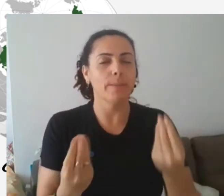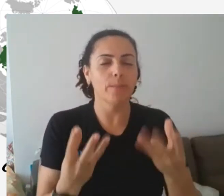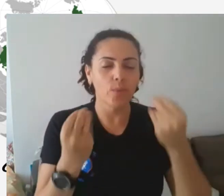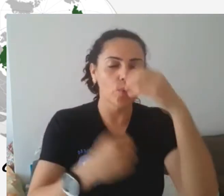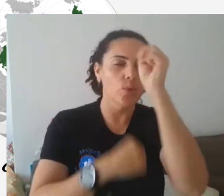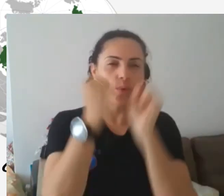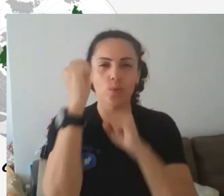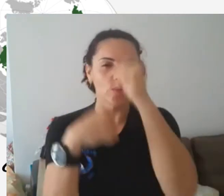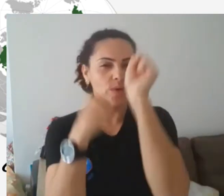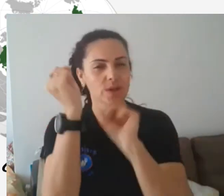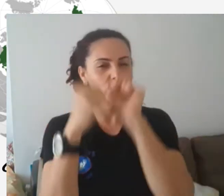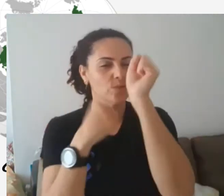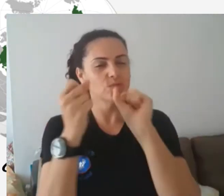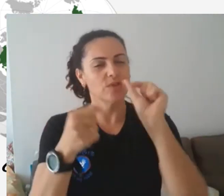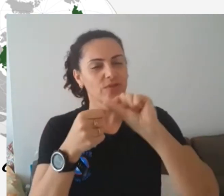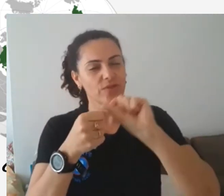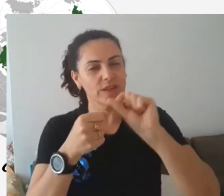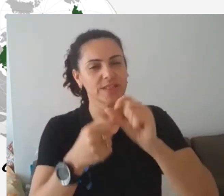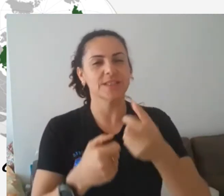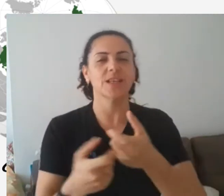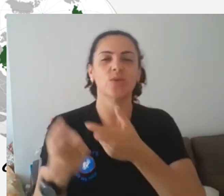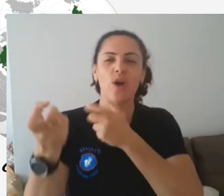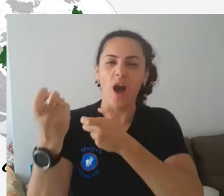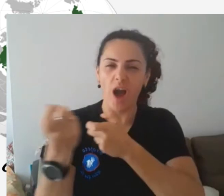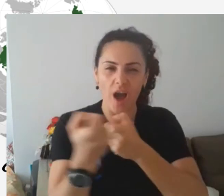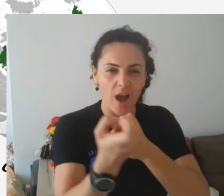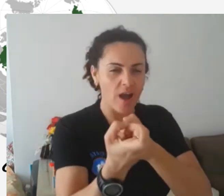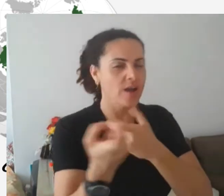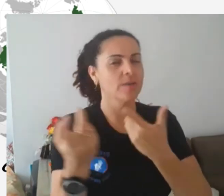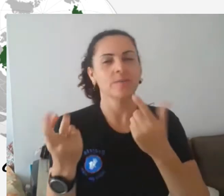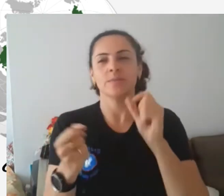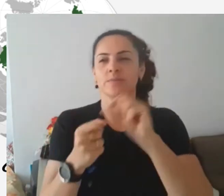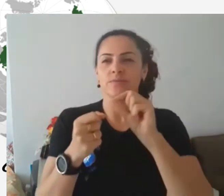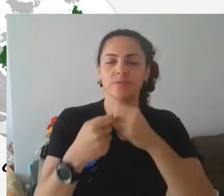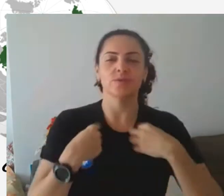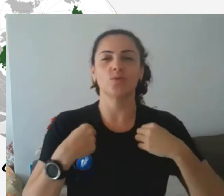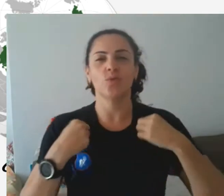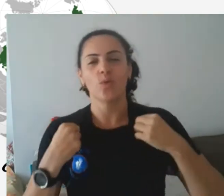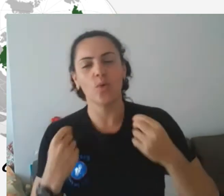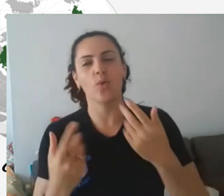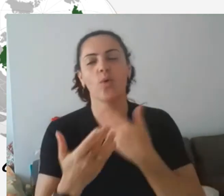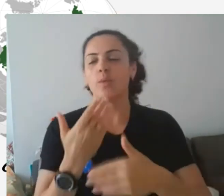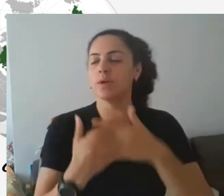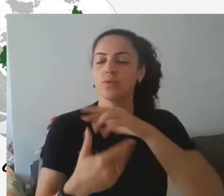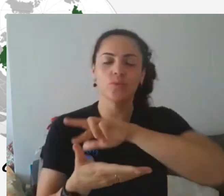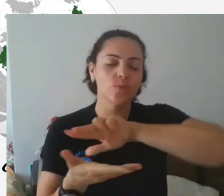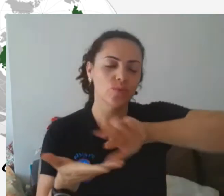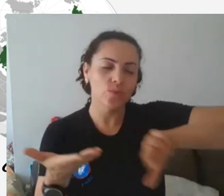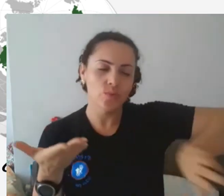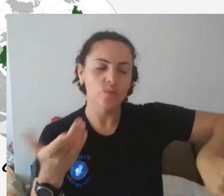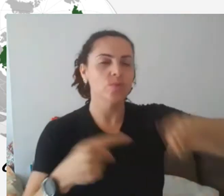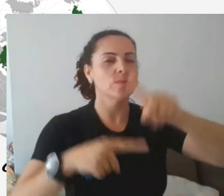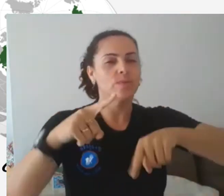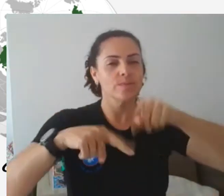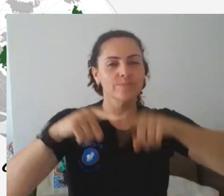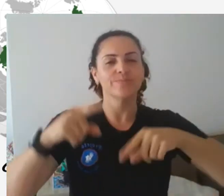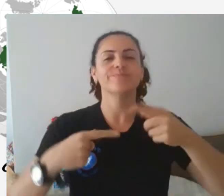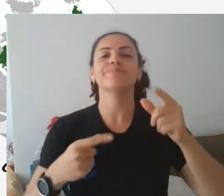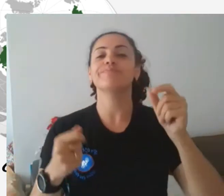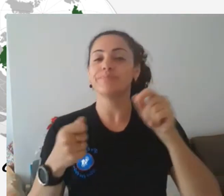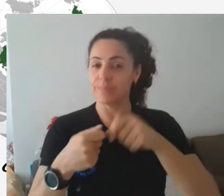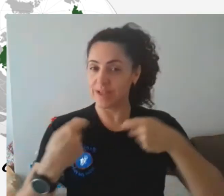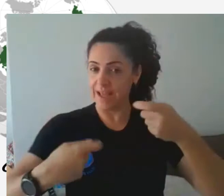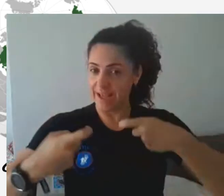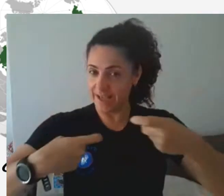industrial, principalmente de armas, né? De armamentos. Então isso fez com que esses países se tornassem grandes potências mundiais.